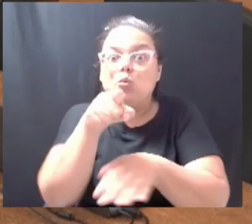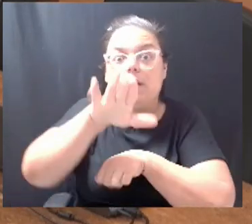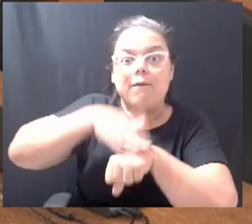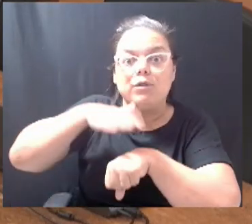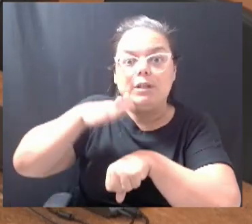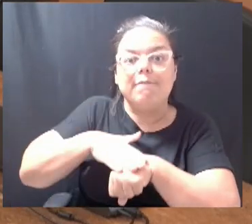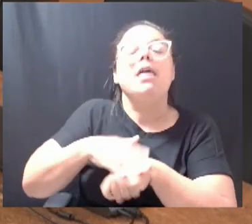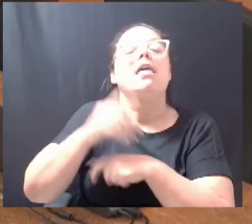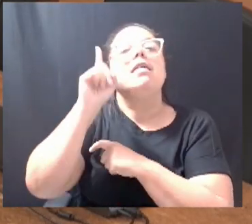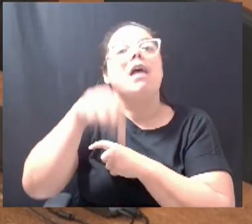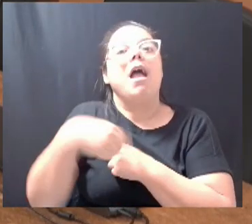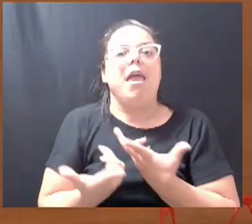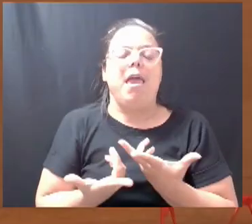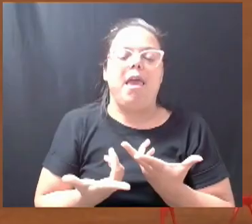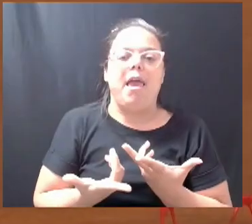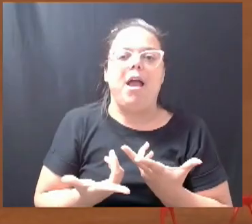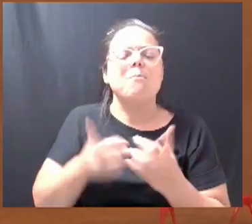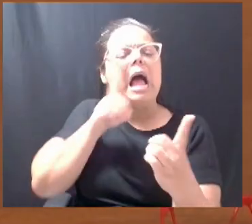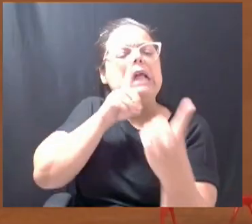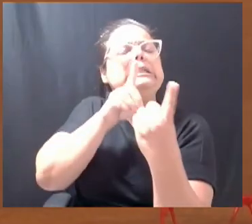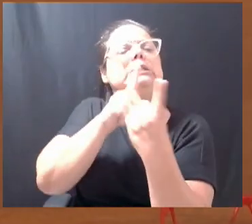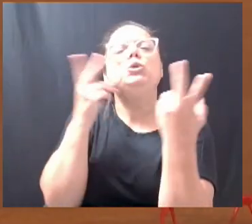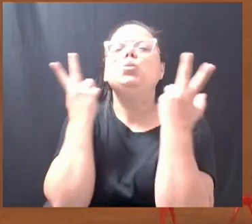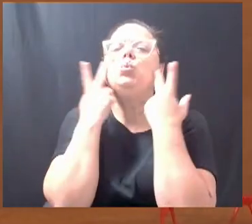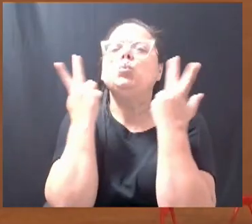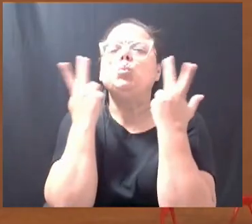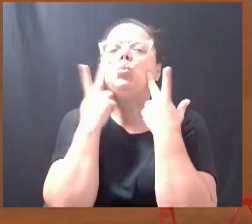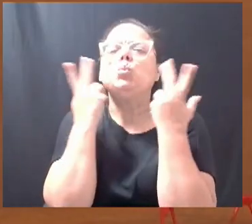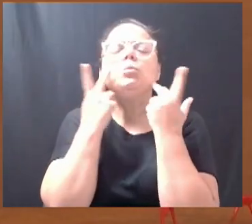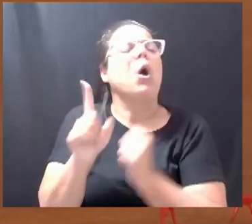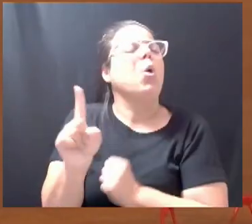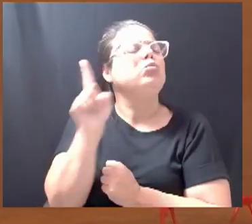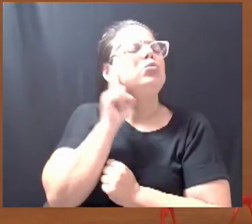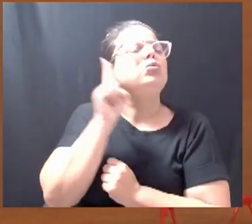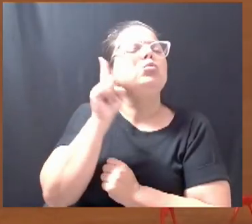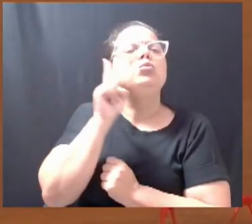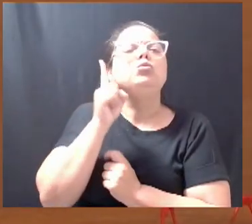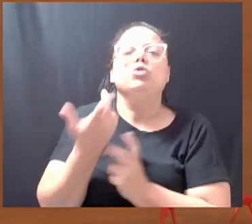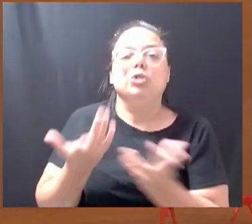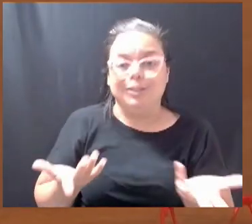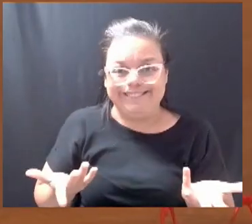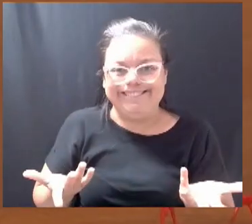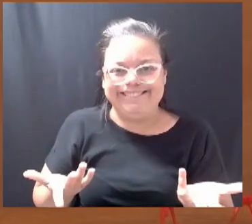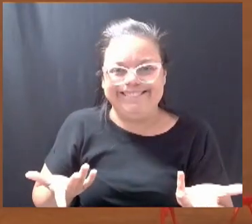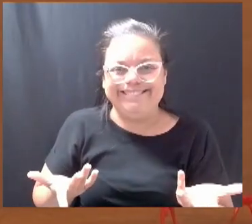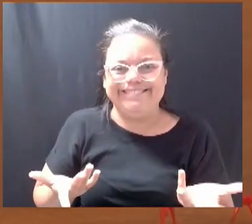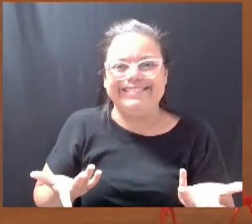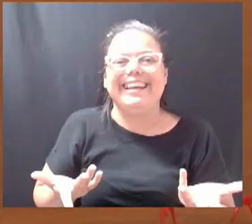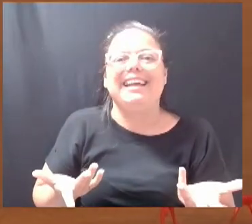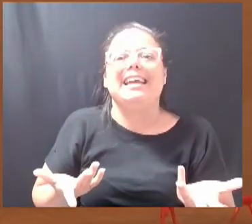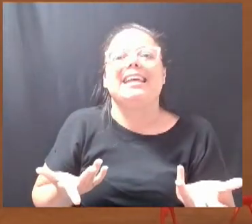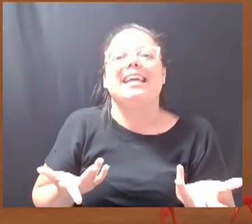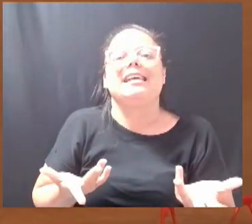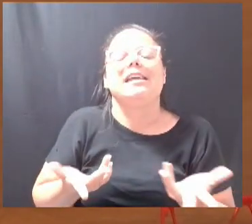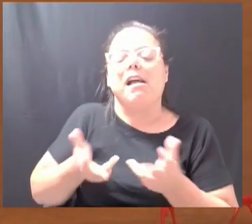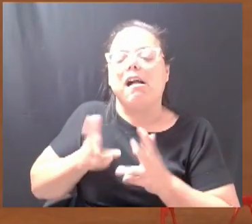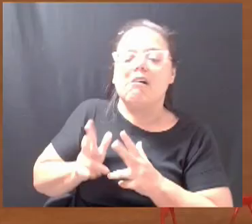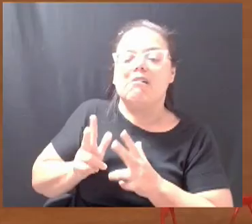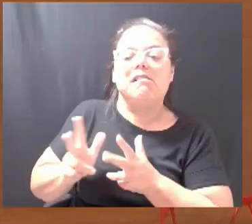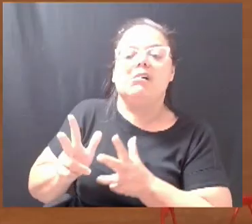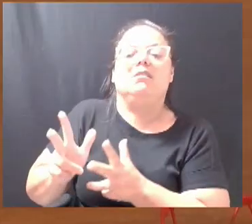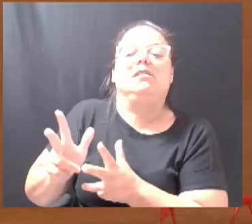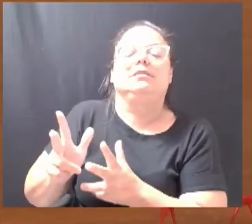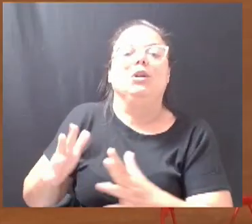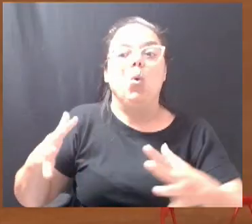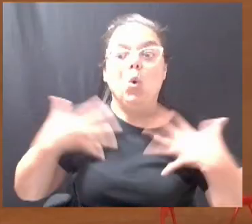Aqueles mitos comuns que a gente escuta no dia a dia, o de que dá um susto, melhora a gagueira, até questões de